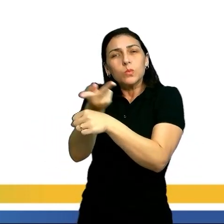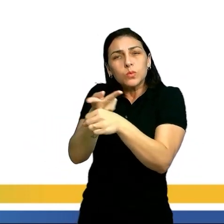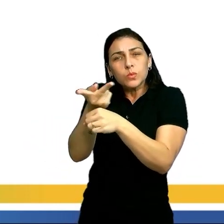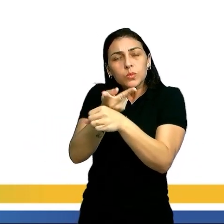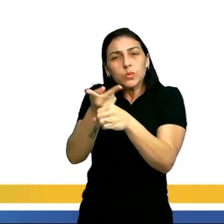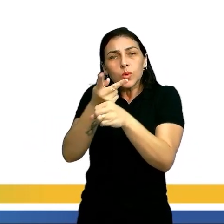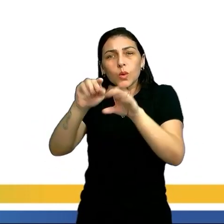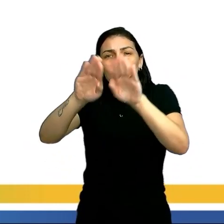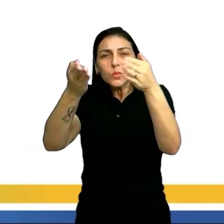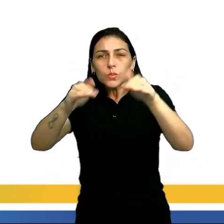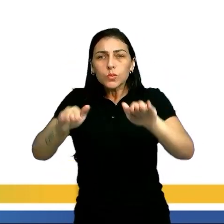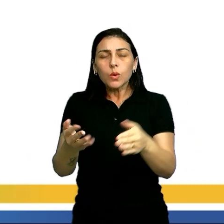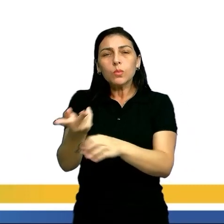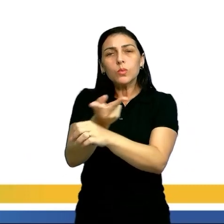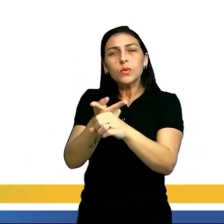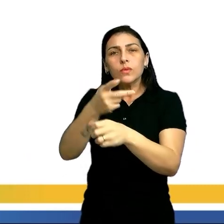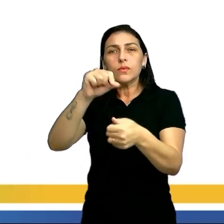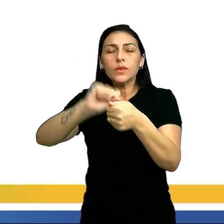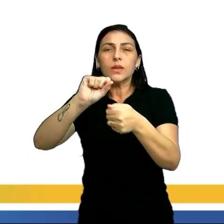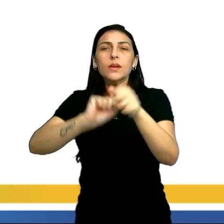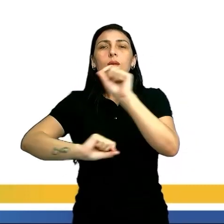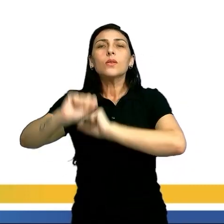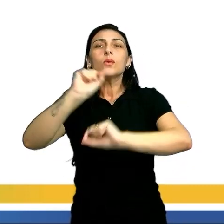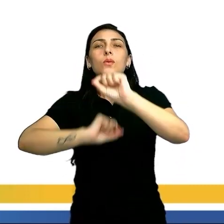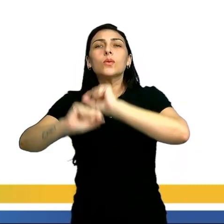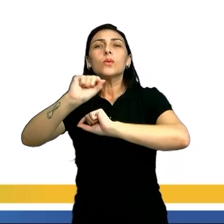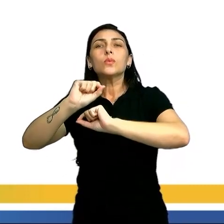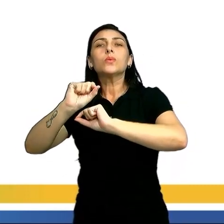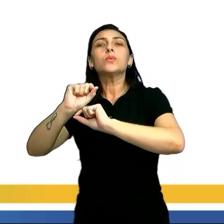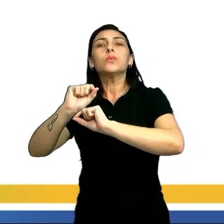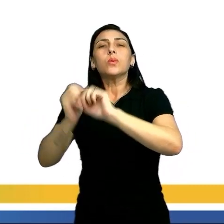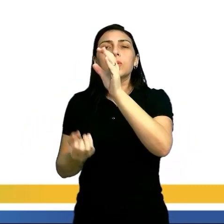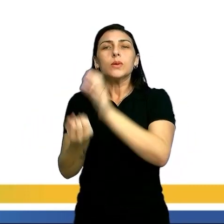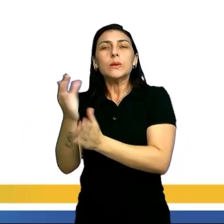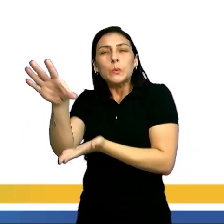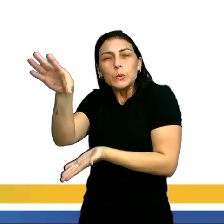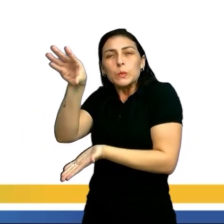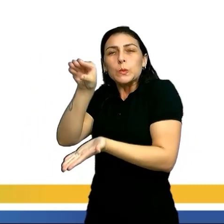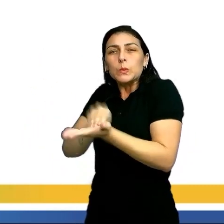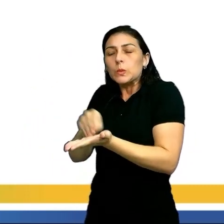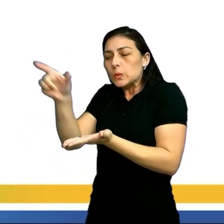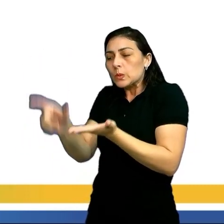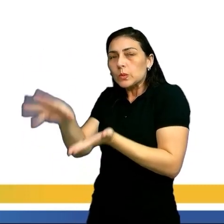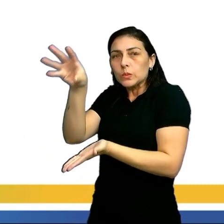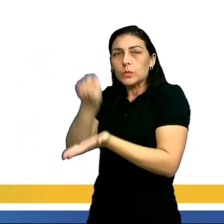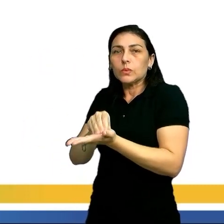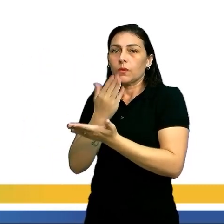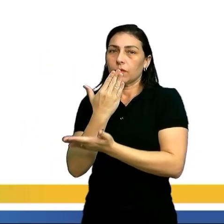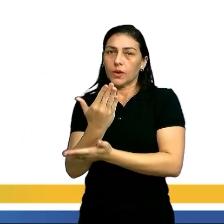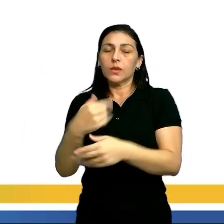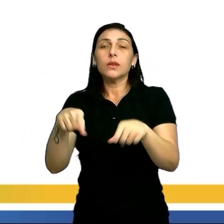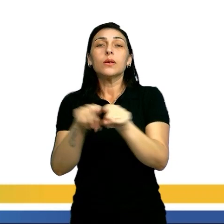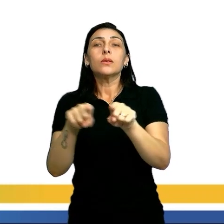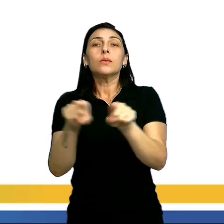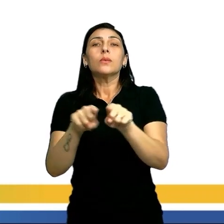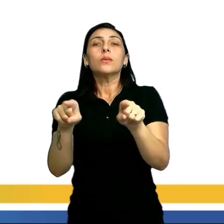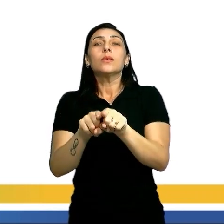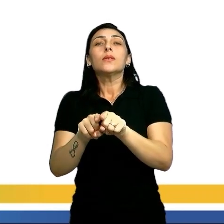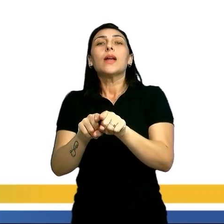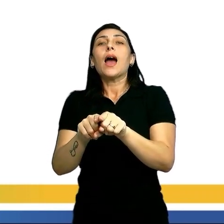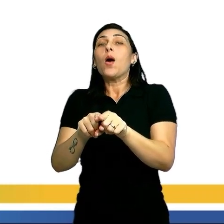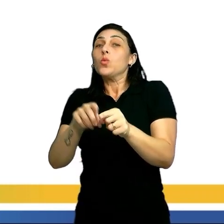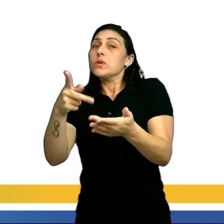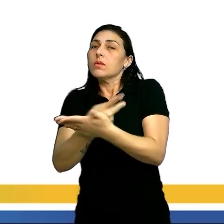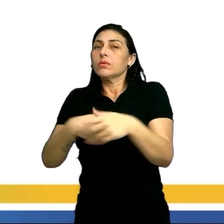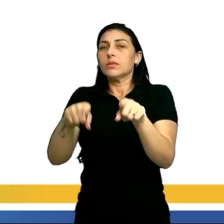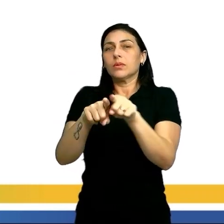o escultor busca fazer uma reprodução fiel do modelo à sua frente, inclusive as